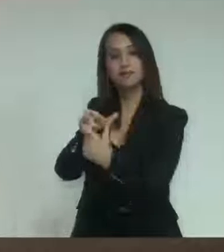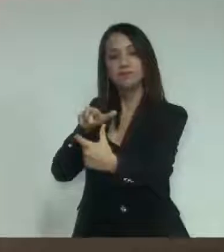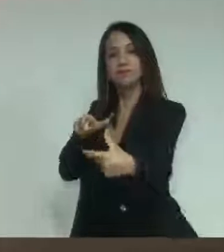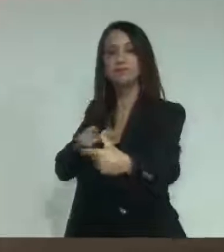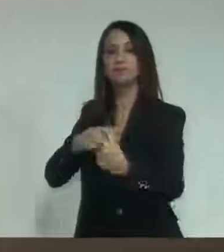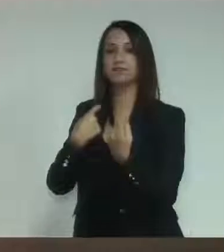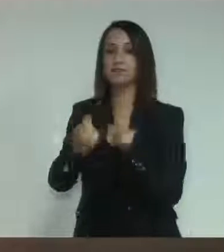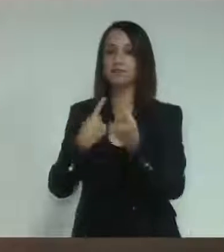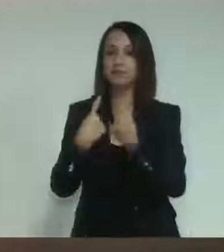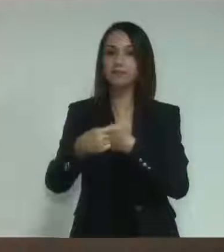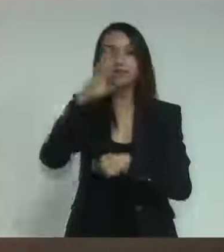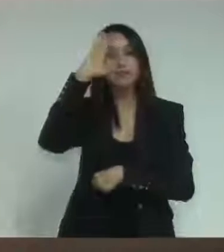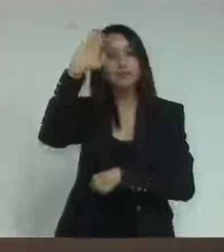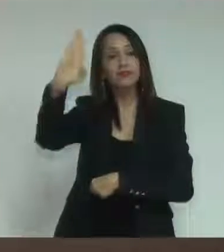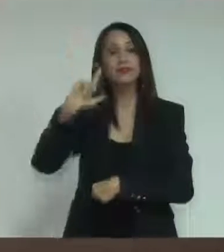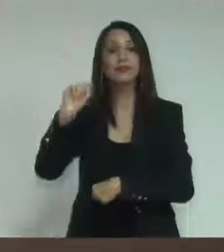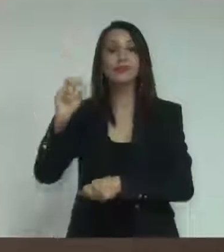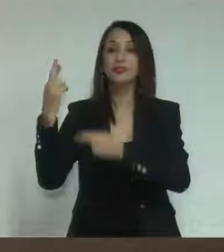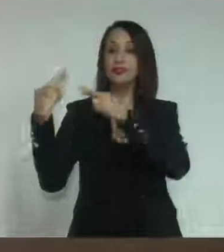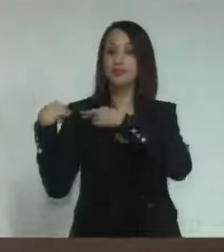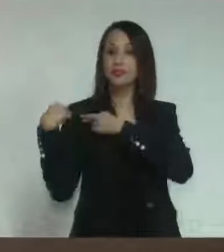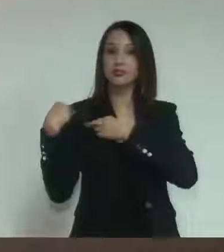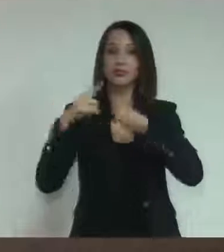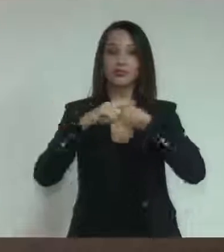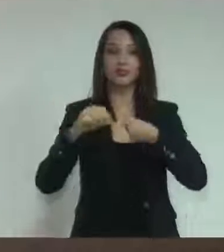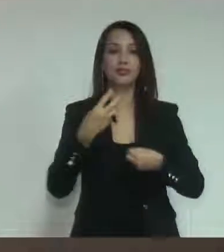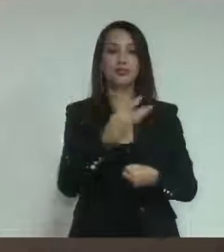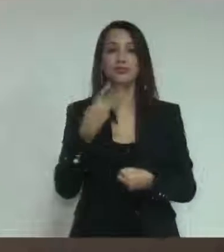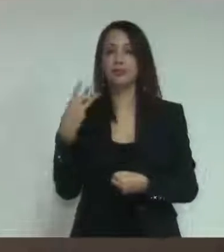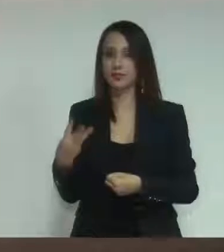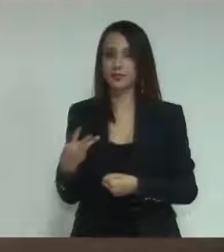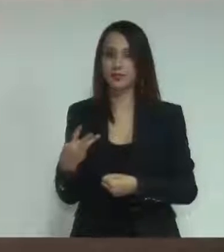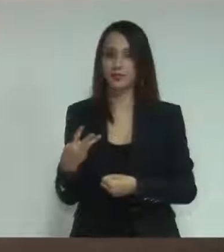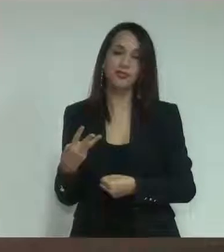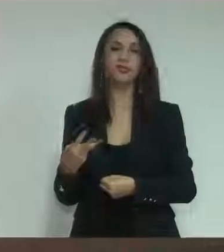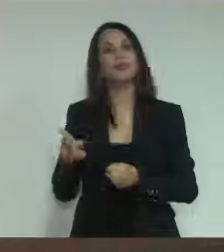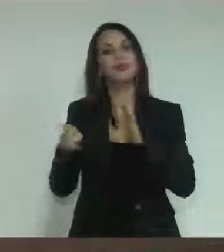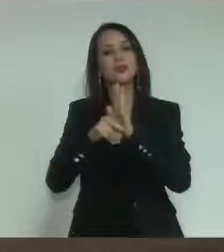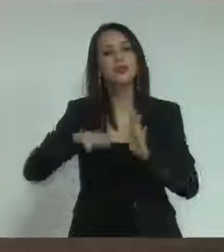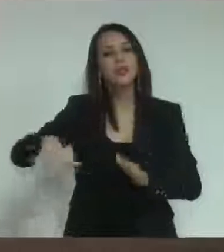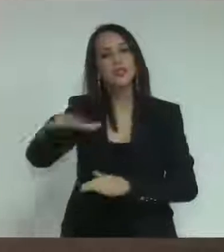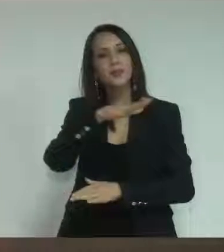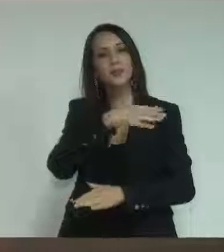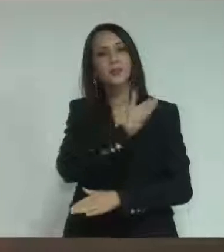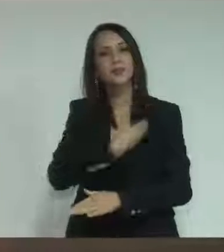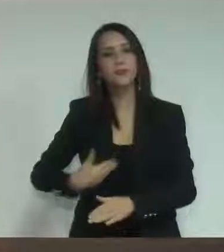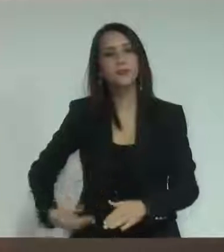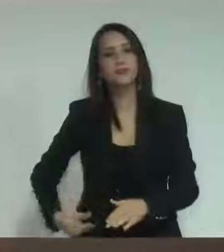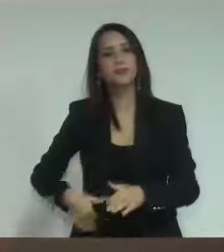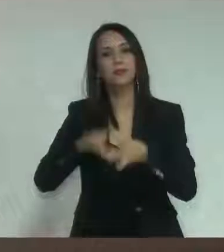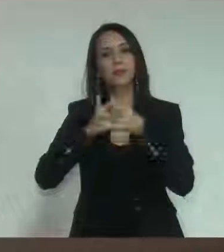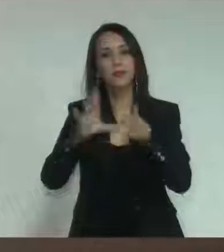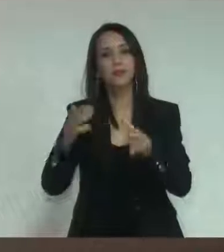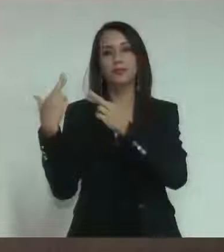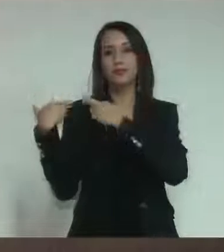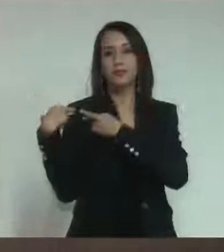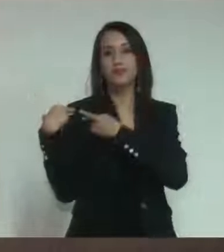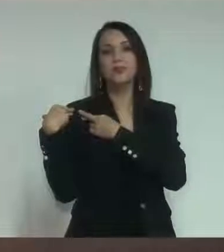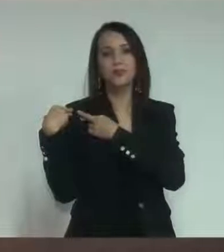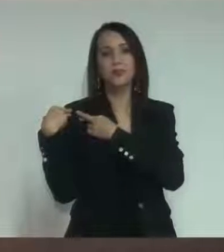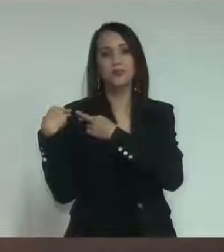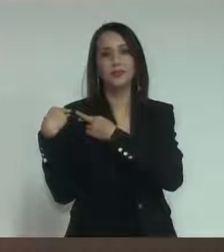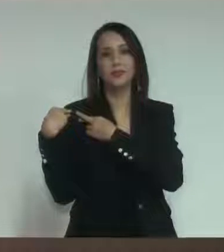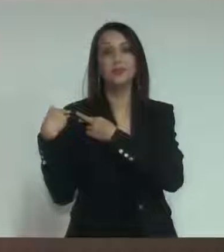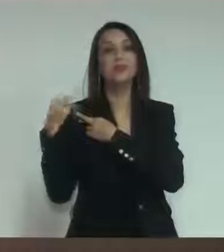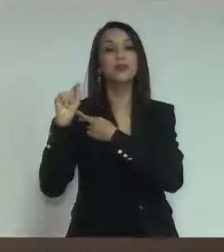é o responsável? Artigo 33. As instâncias públicas responsáveis pela concessão e permissão do serviço de transporte